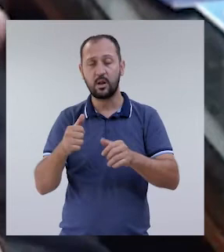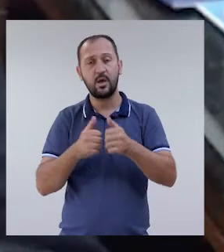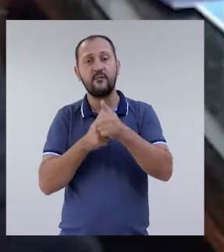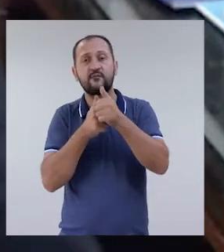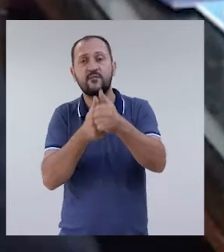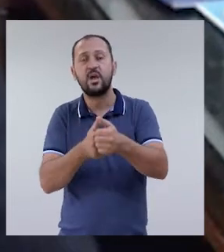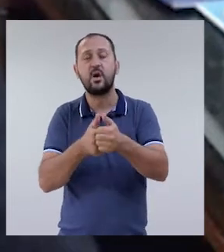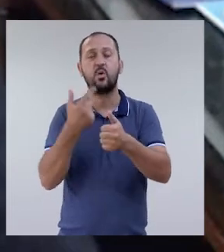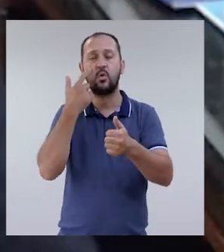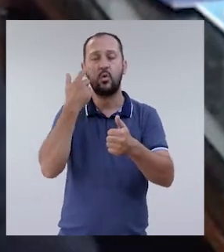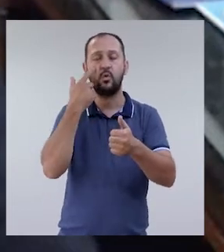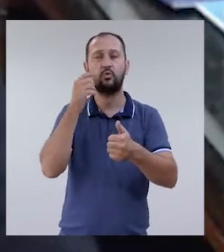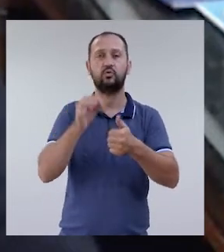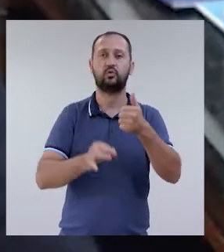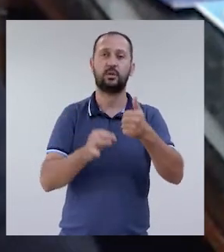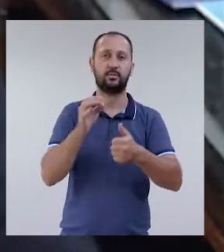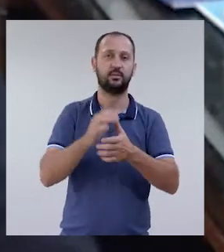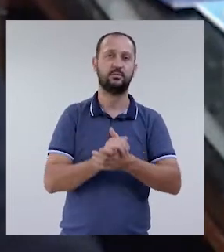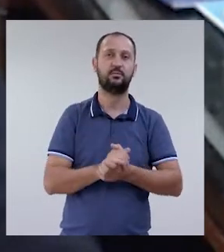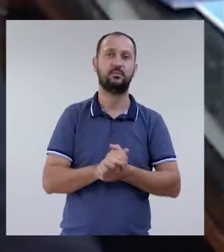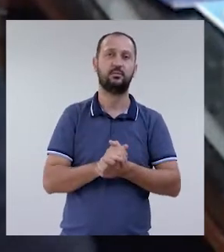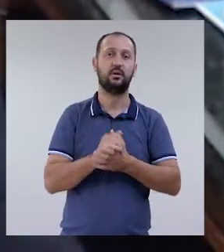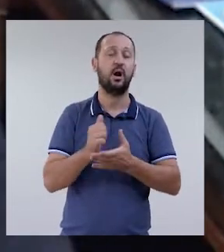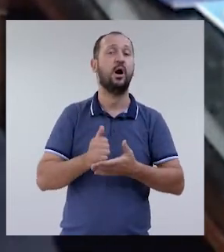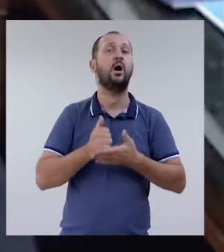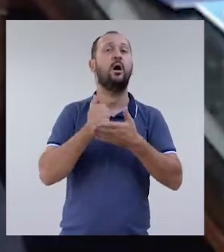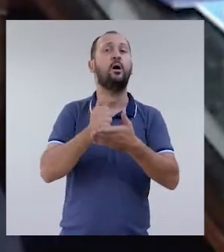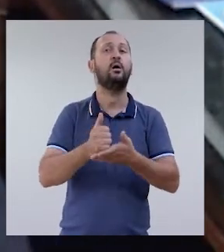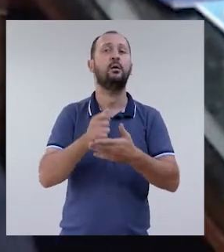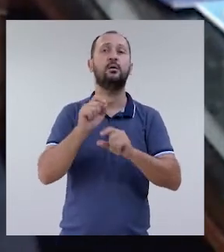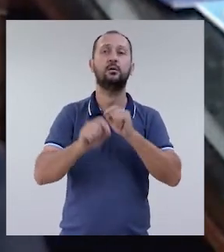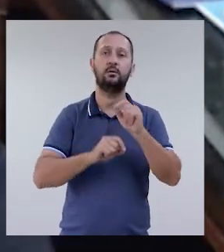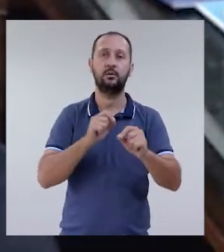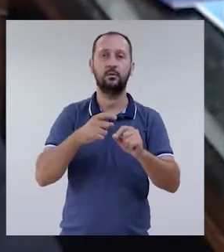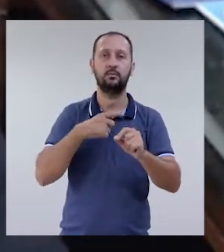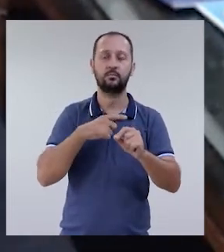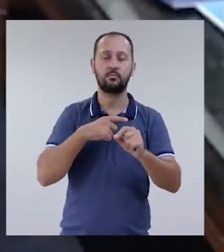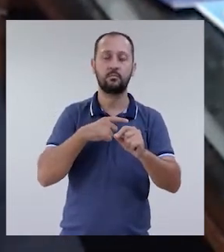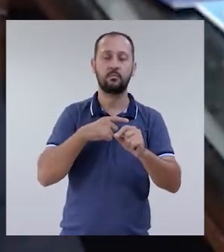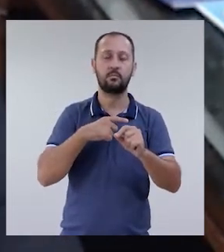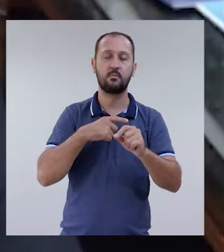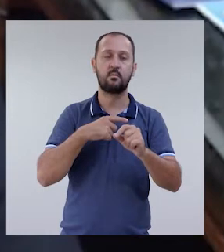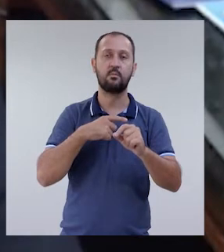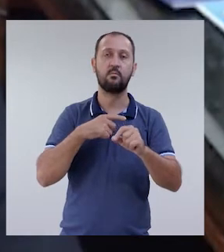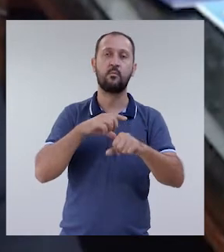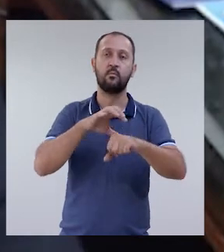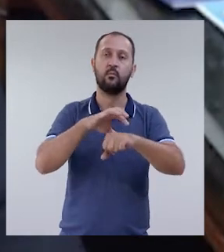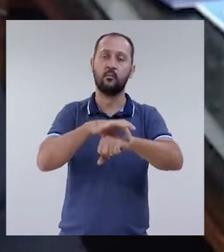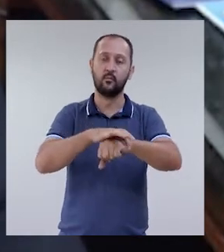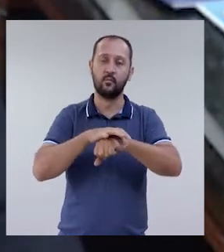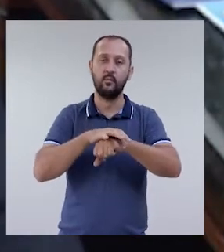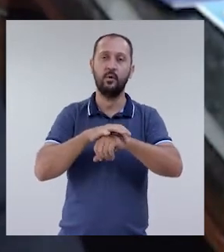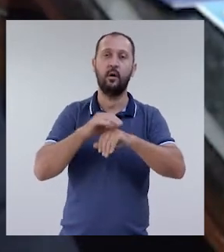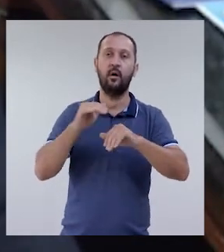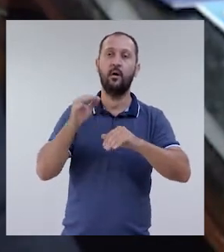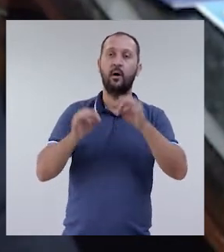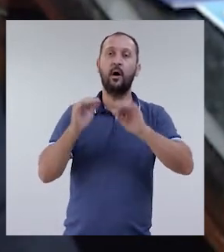partes acompanhar o julgamento. E mais, possibilita ao seu procurador